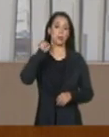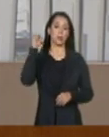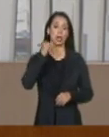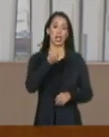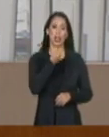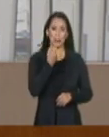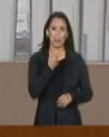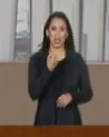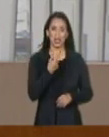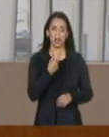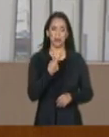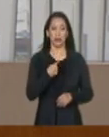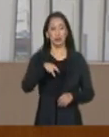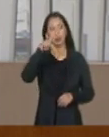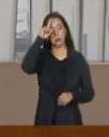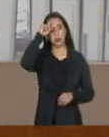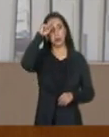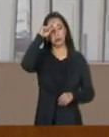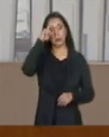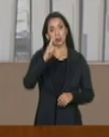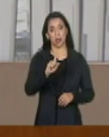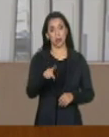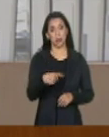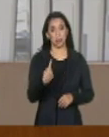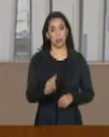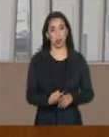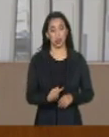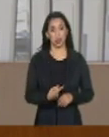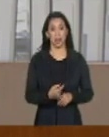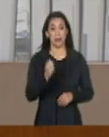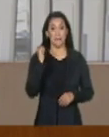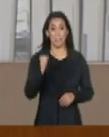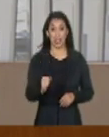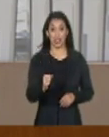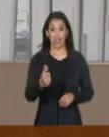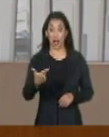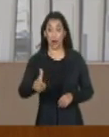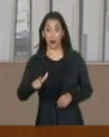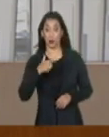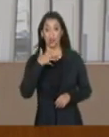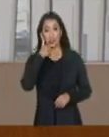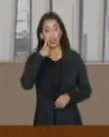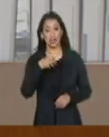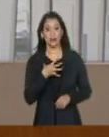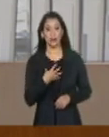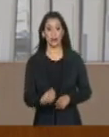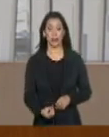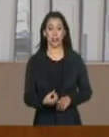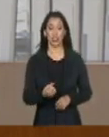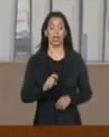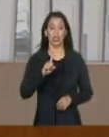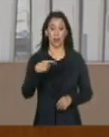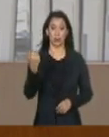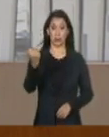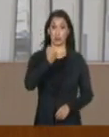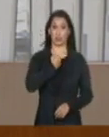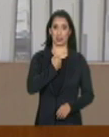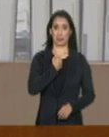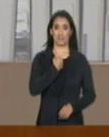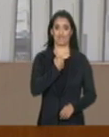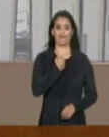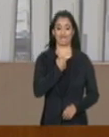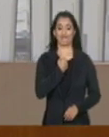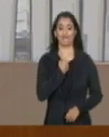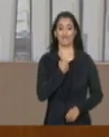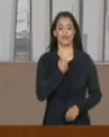mas foi parar no hospital. Depois quis matar a outra filha, fulana, e tirar a própria vida em seguida.